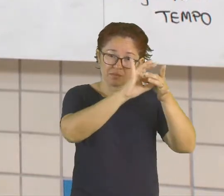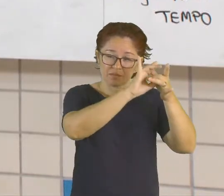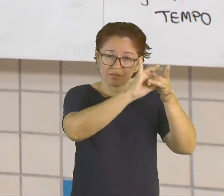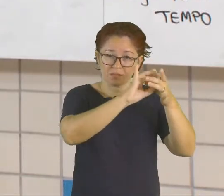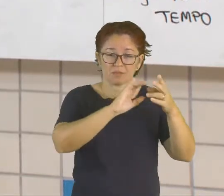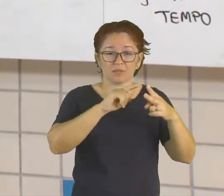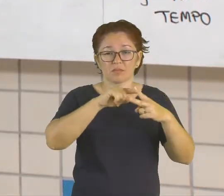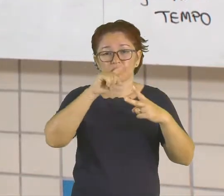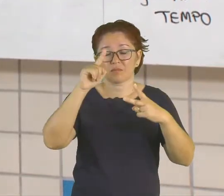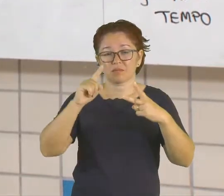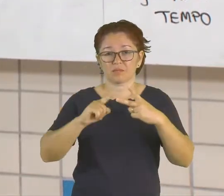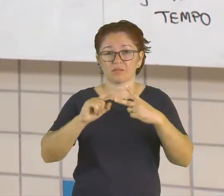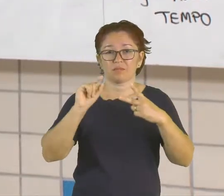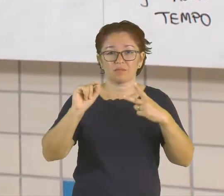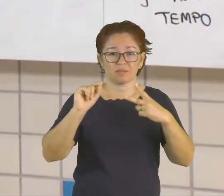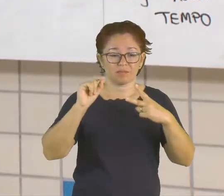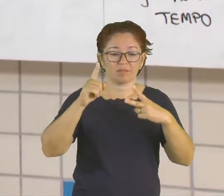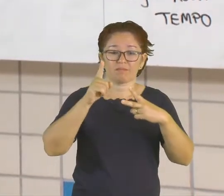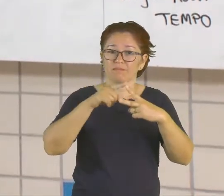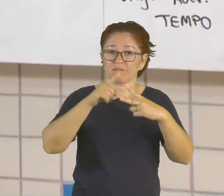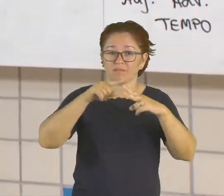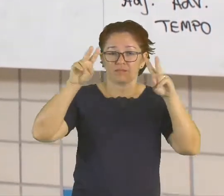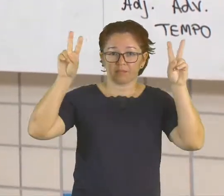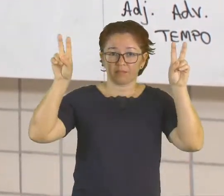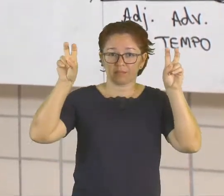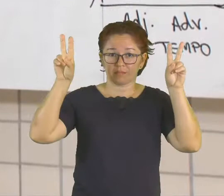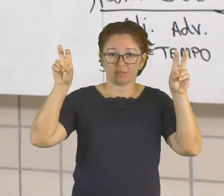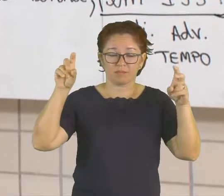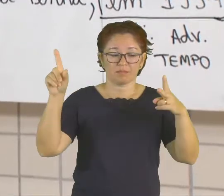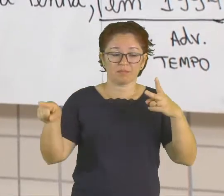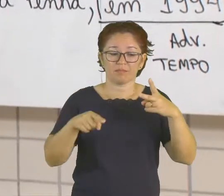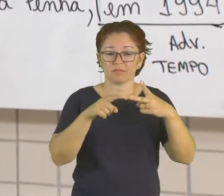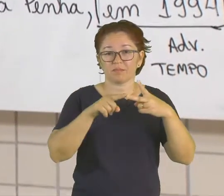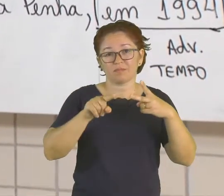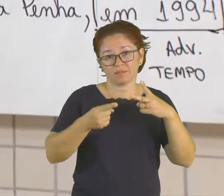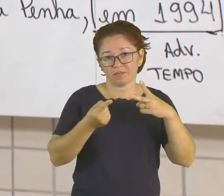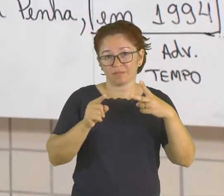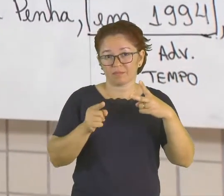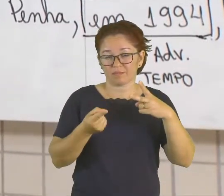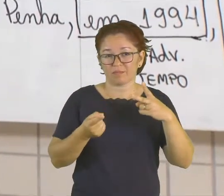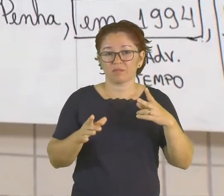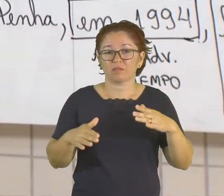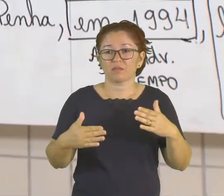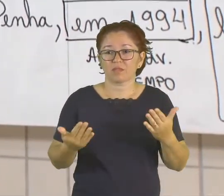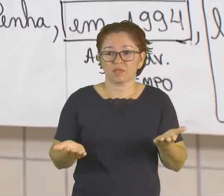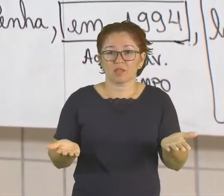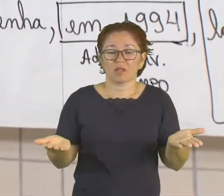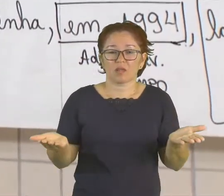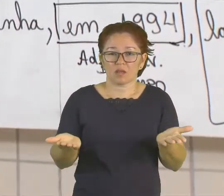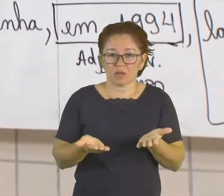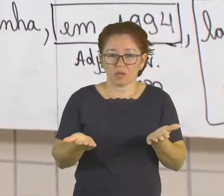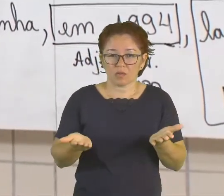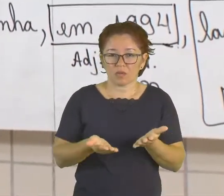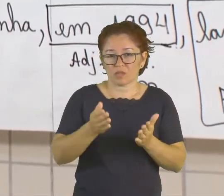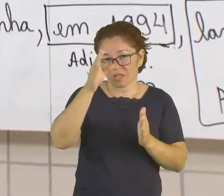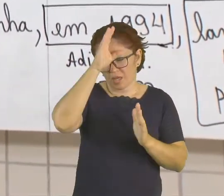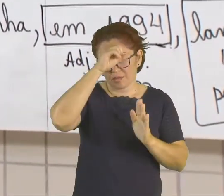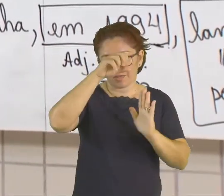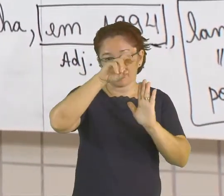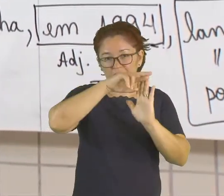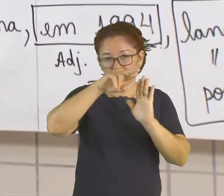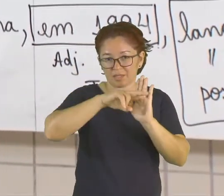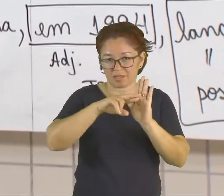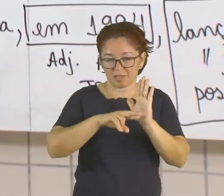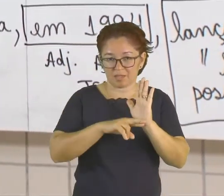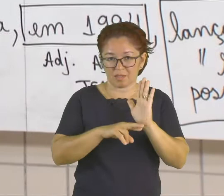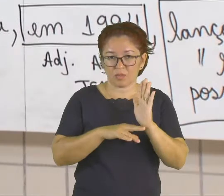que são as aspas e vírgulas. Então, nós vamos ver algumas regrinhas desse uso